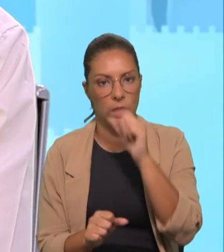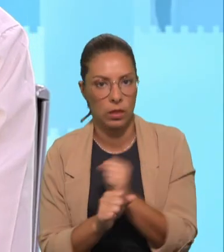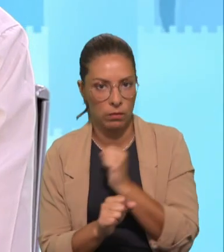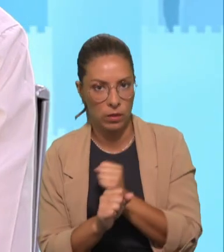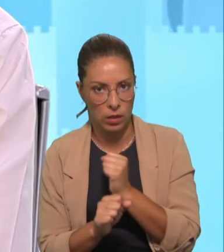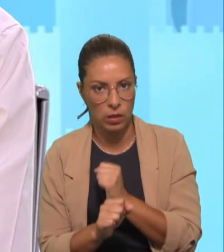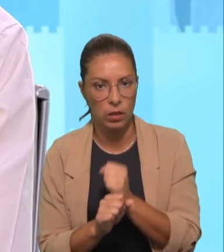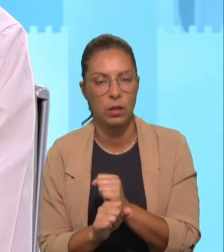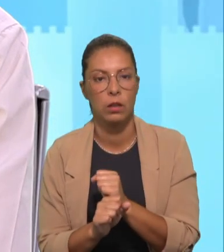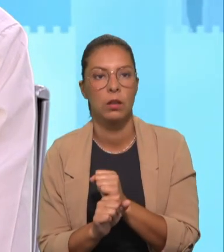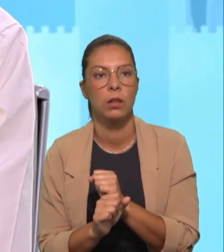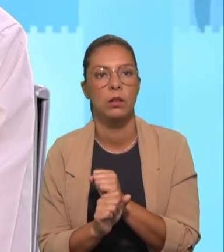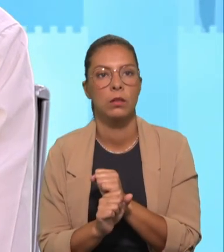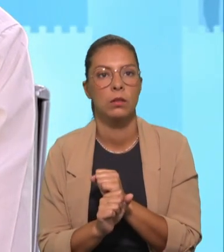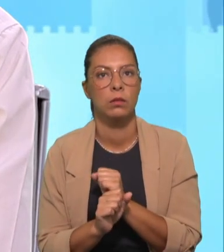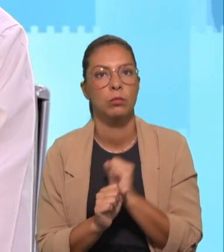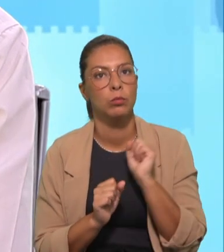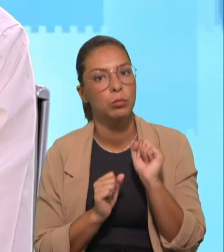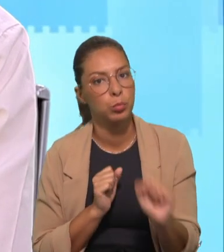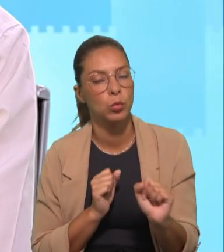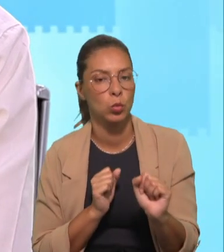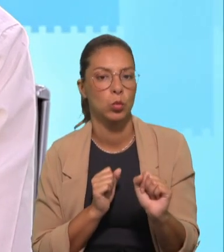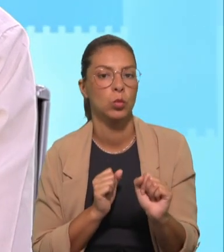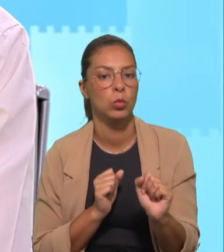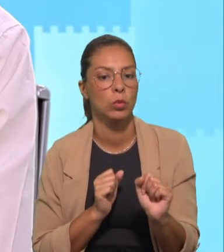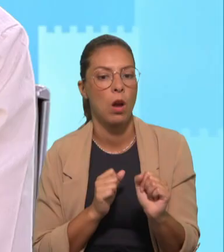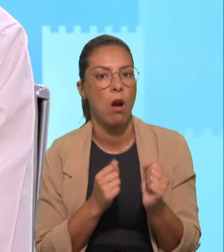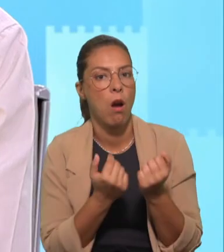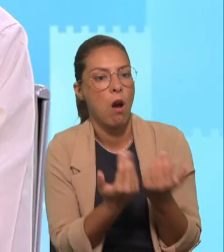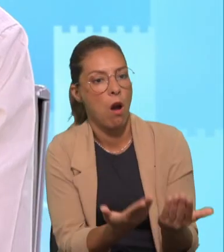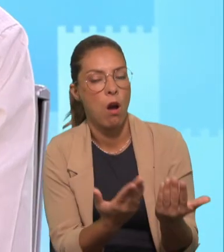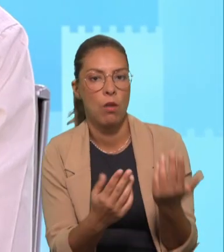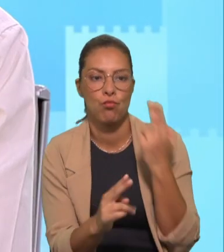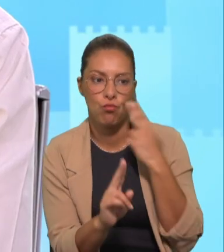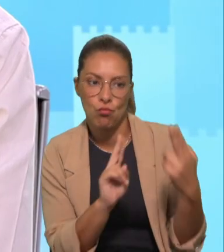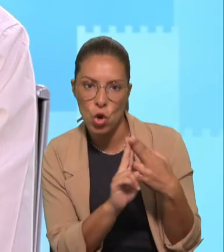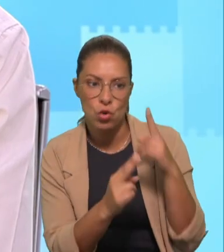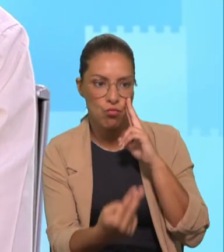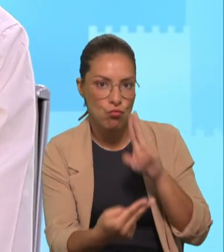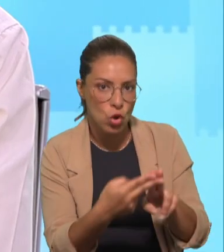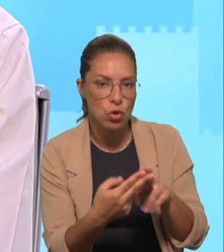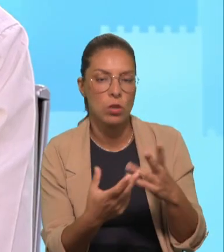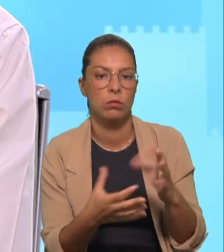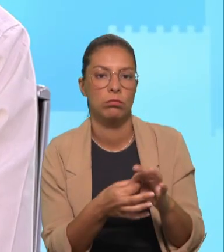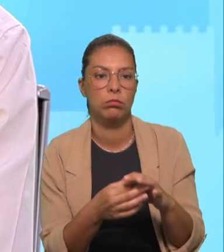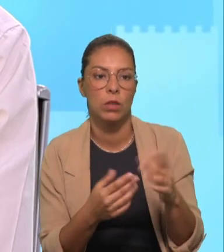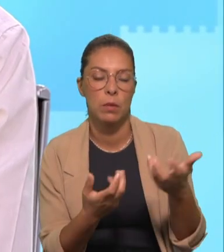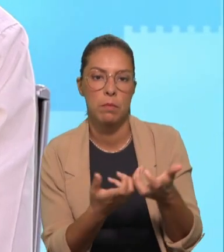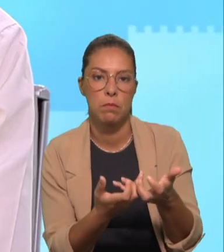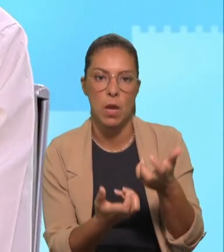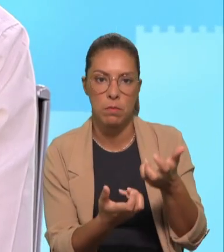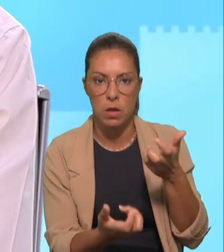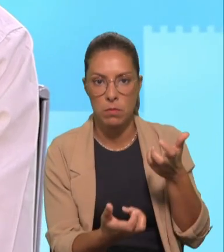estamos envolvidos está sobretudo ao serviço deste encontro, desta experiência de comunhão e desta descoberta de